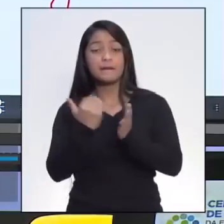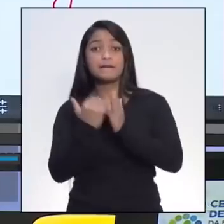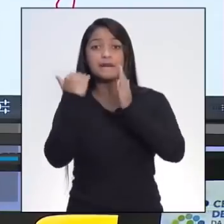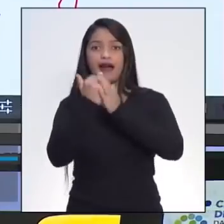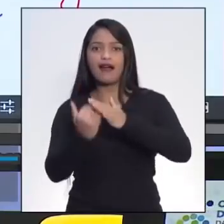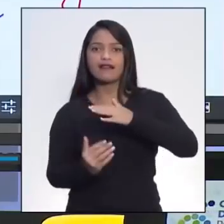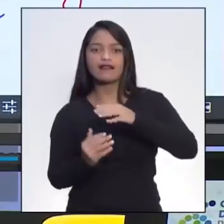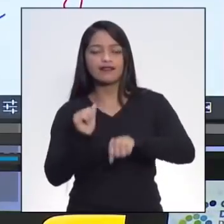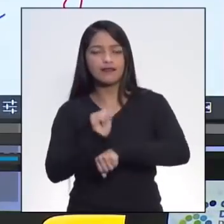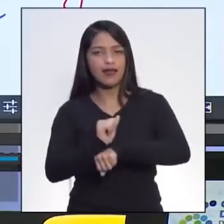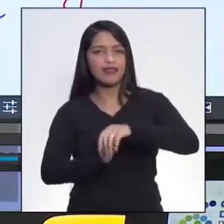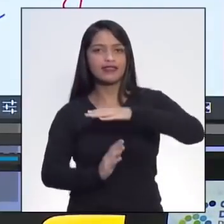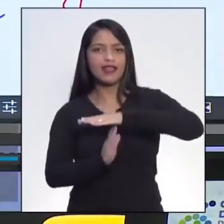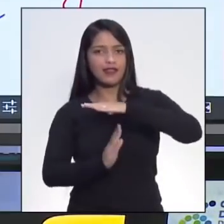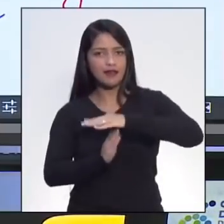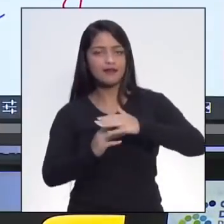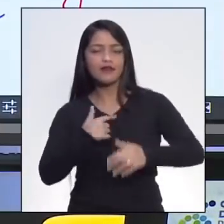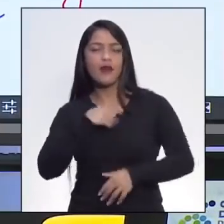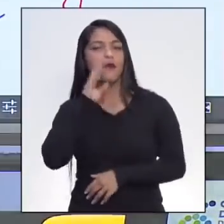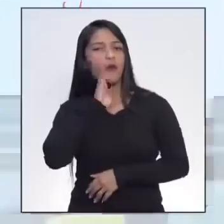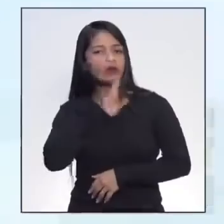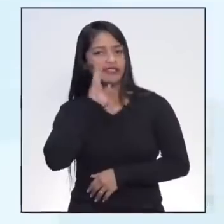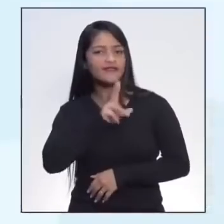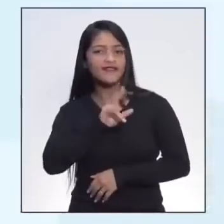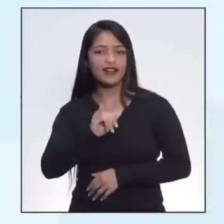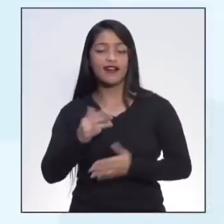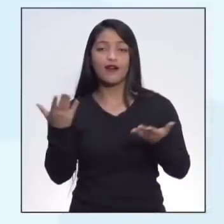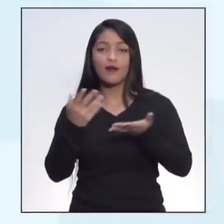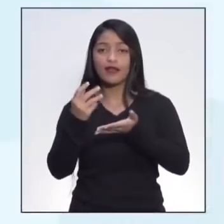Vou ser boazinha com eles. Olha a terceira atividade.